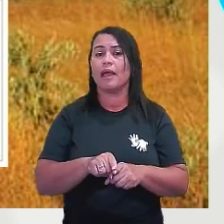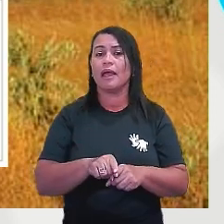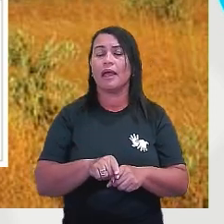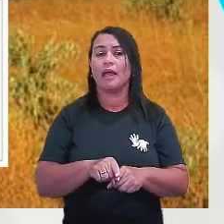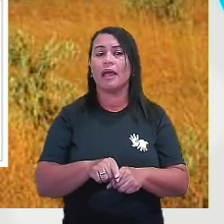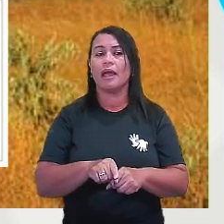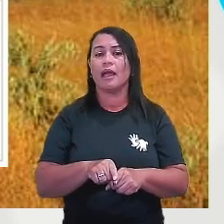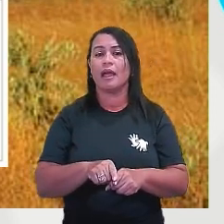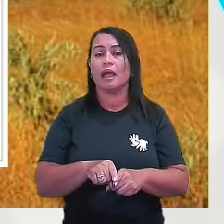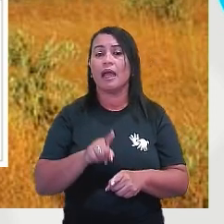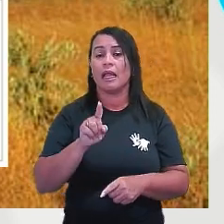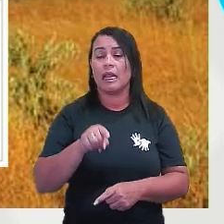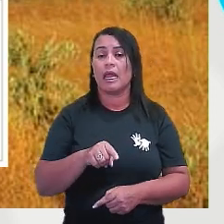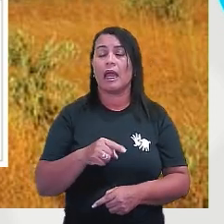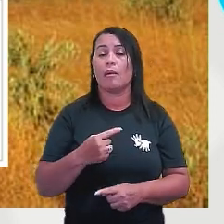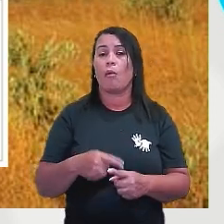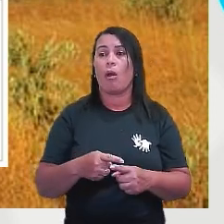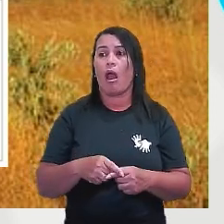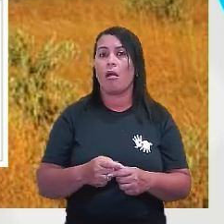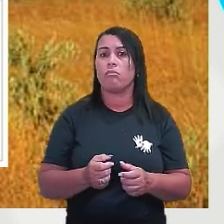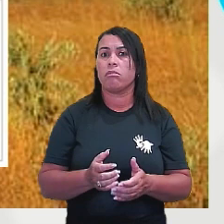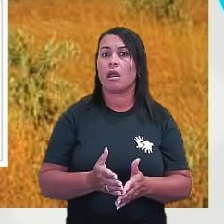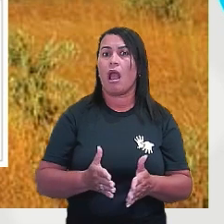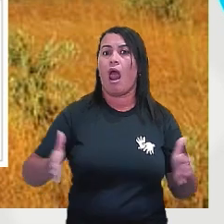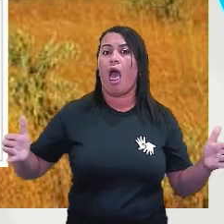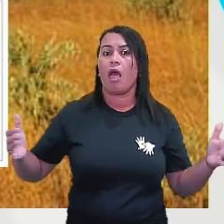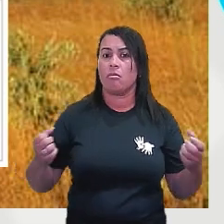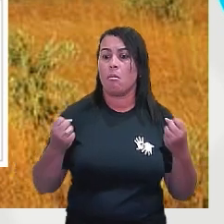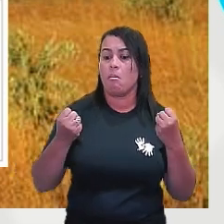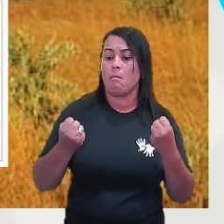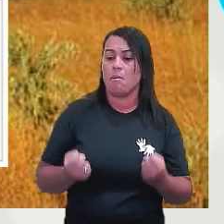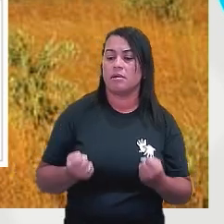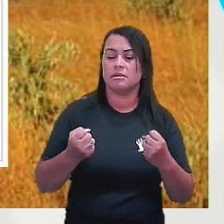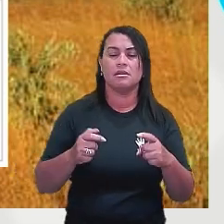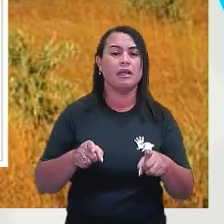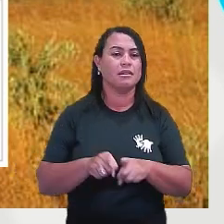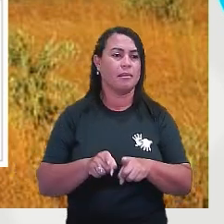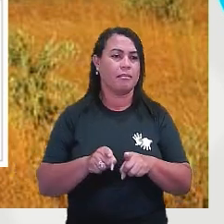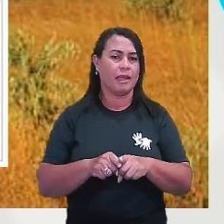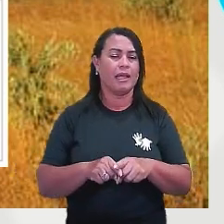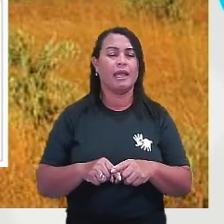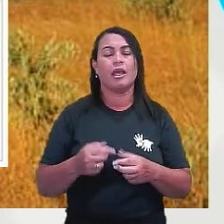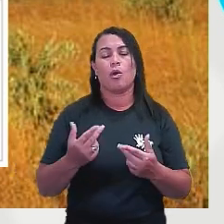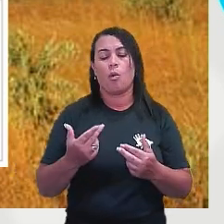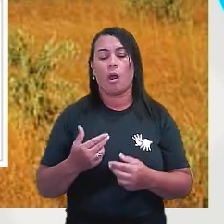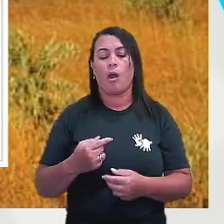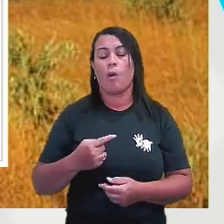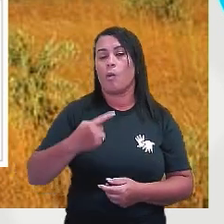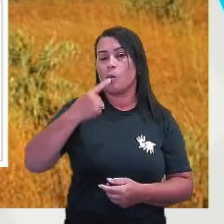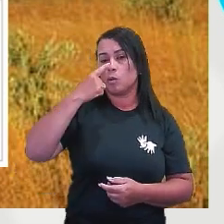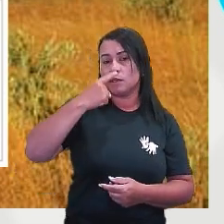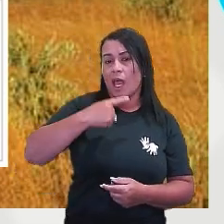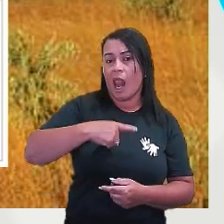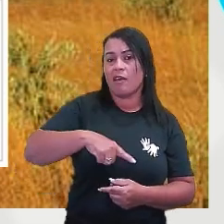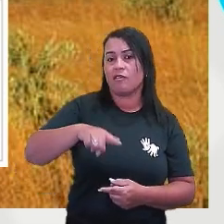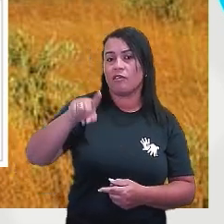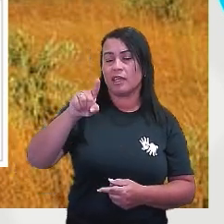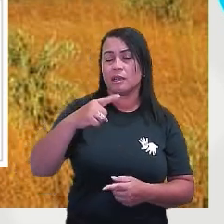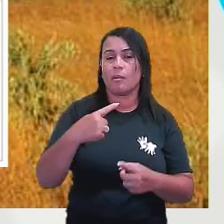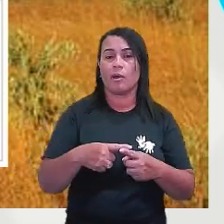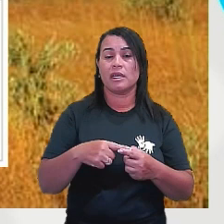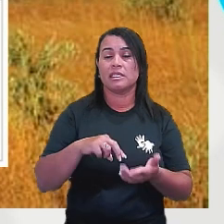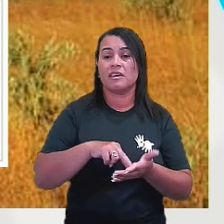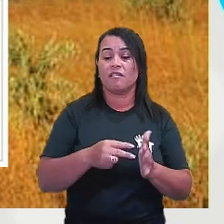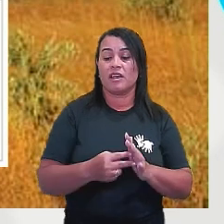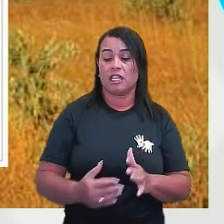chamado mega herbívoro. Não só ele, mas também os elefantes, que são animais de grande